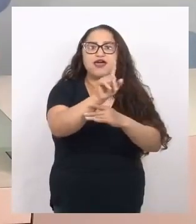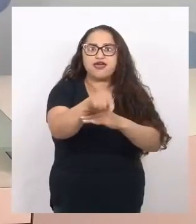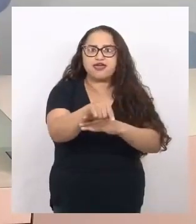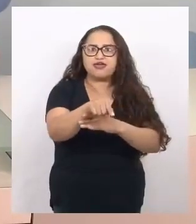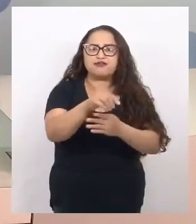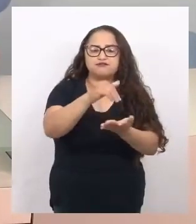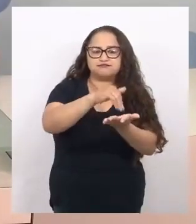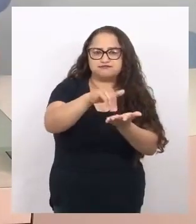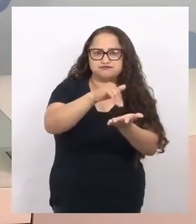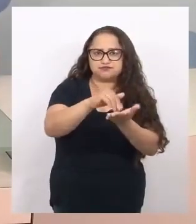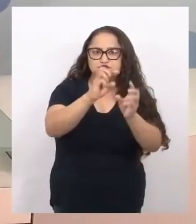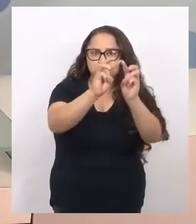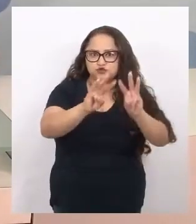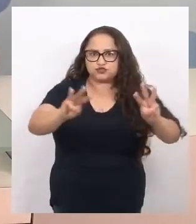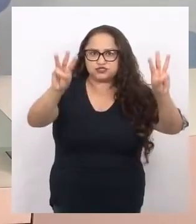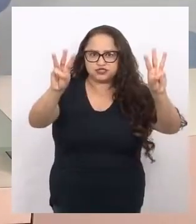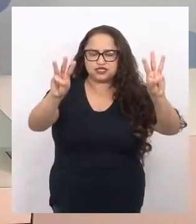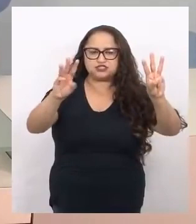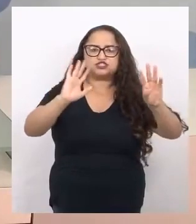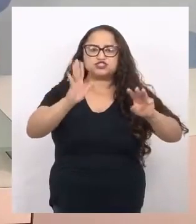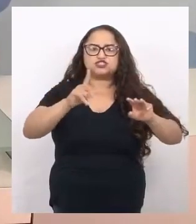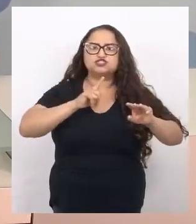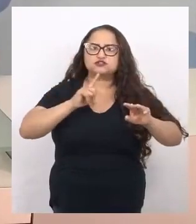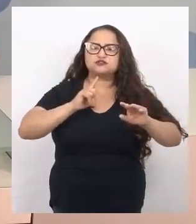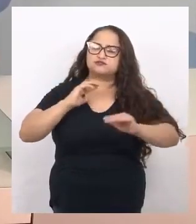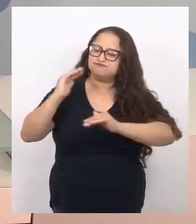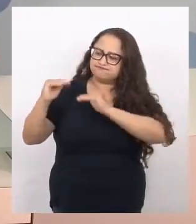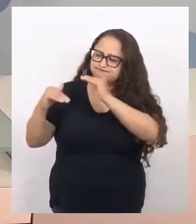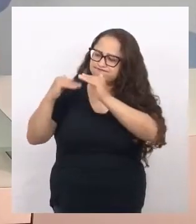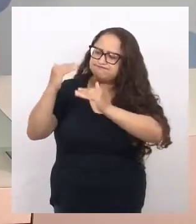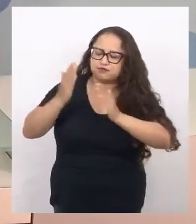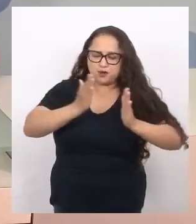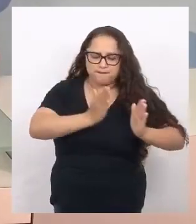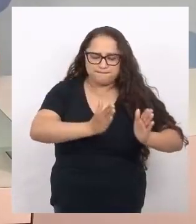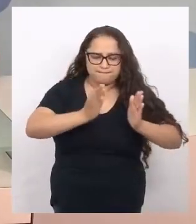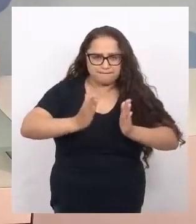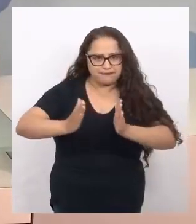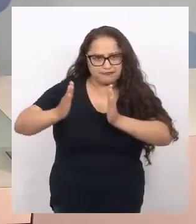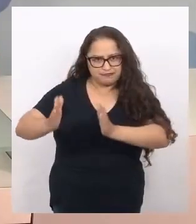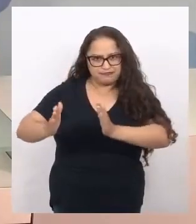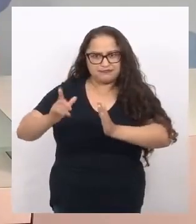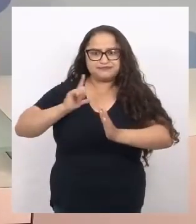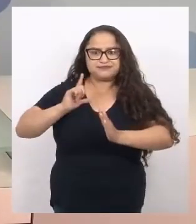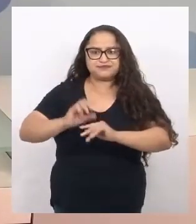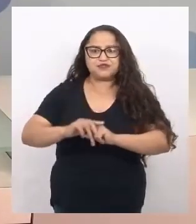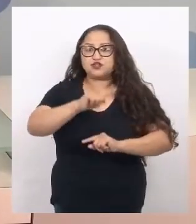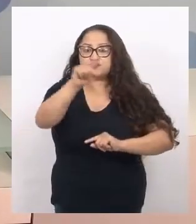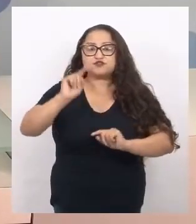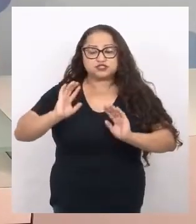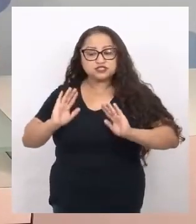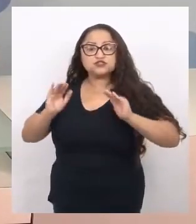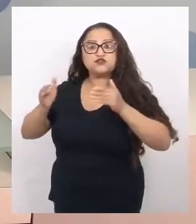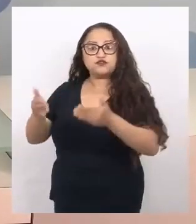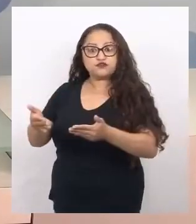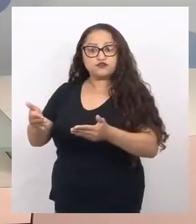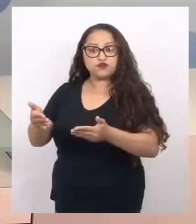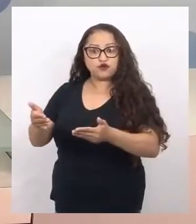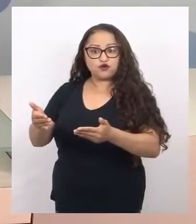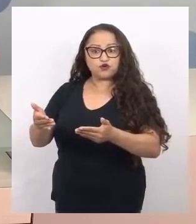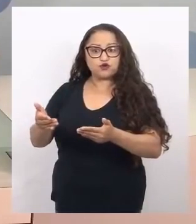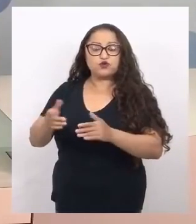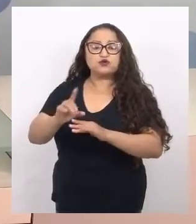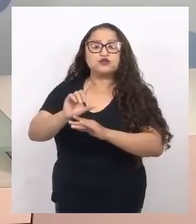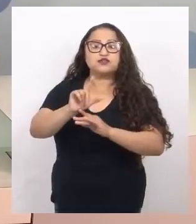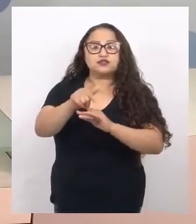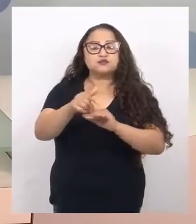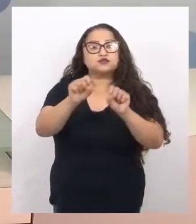vai acontecer de forma automática, as etapas vão evoluindo para que vocês possam focar naquilo que vocês precisam focar e o sistema faça